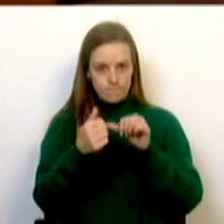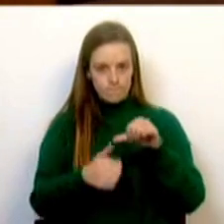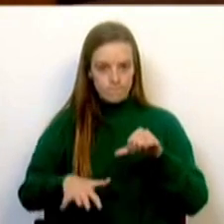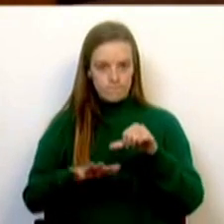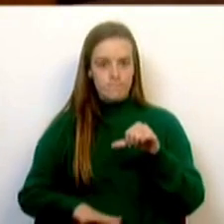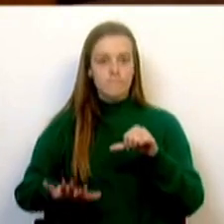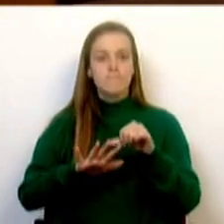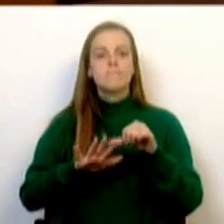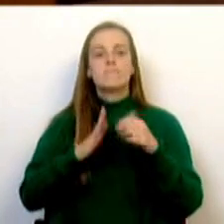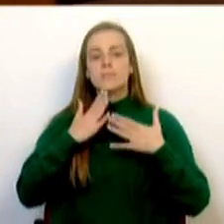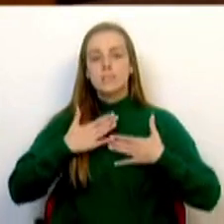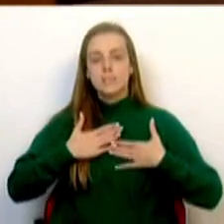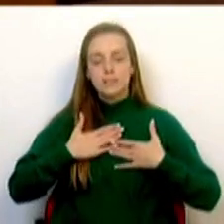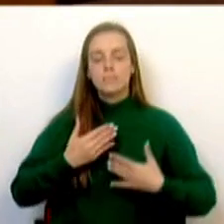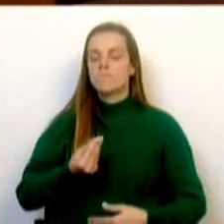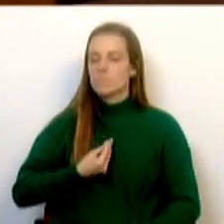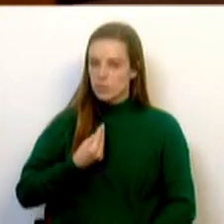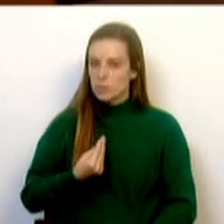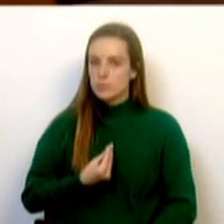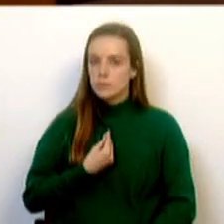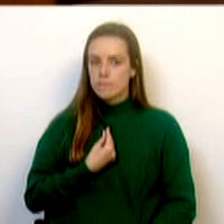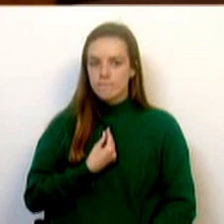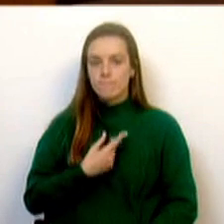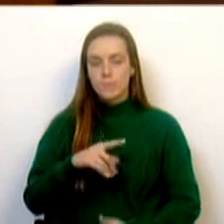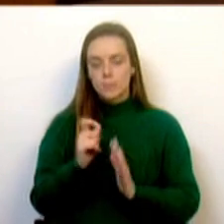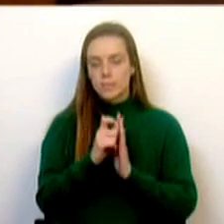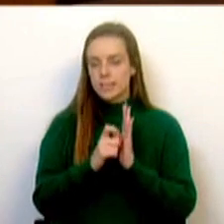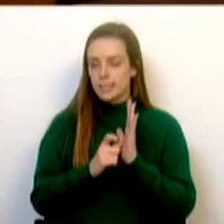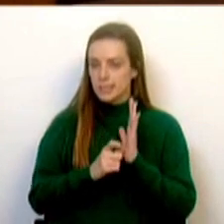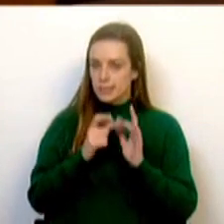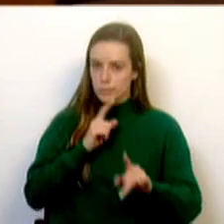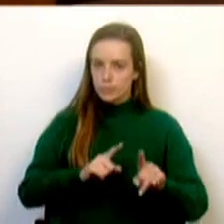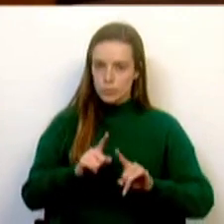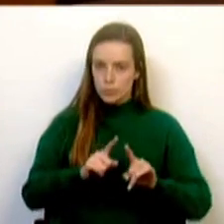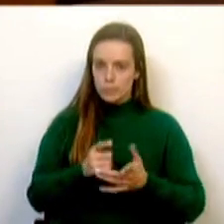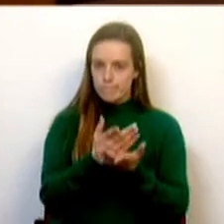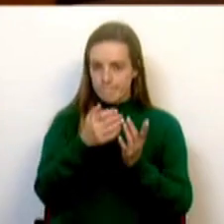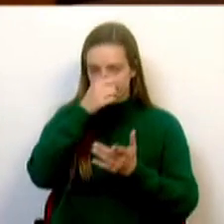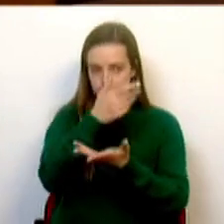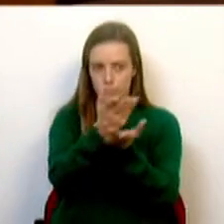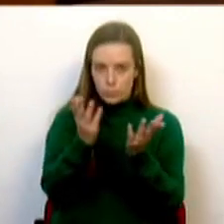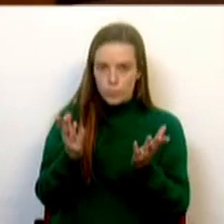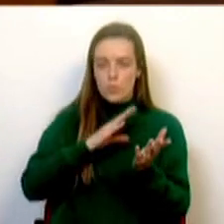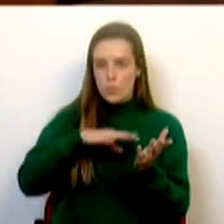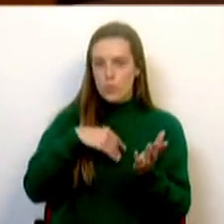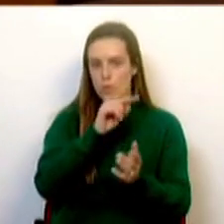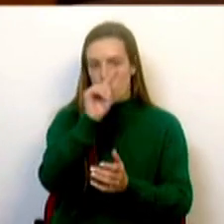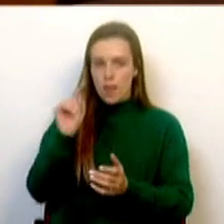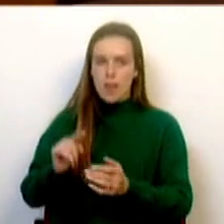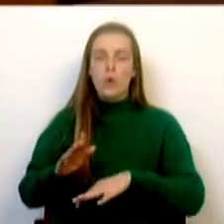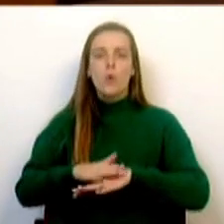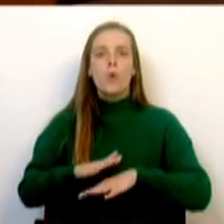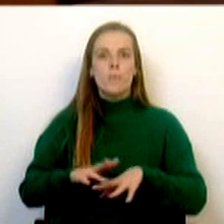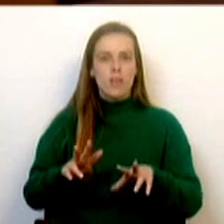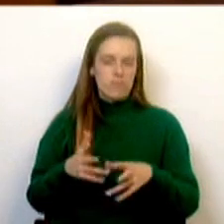Oriente preocupa-nos e ocupa a agenda política e mediática de todo o mundo. Não por ser inusitado,